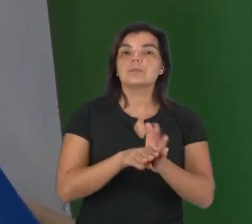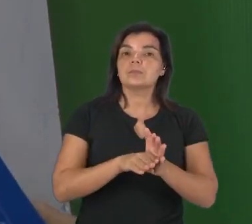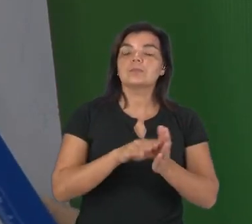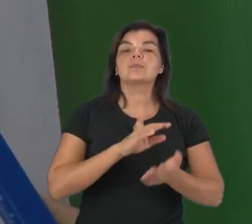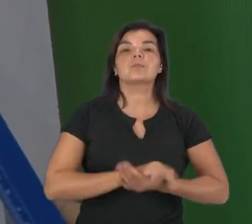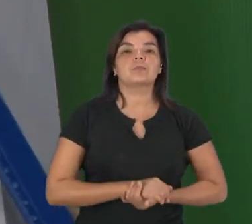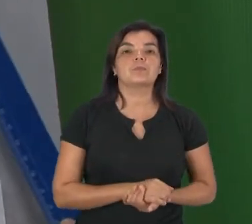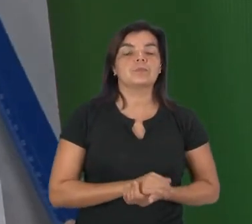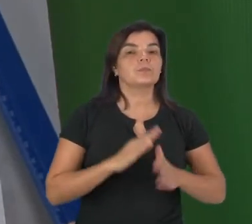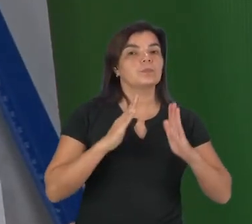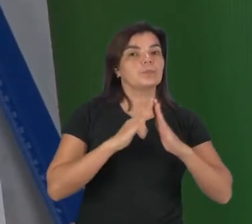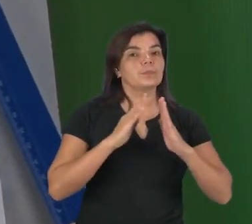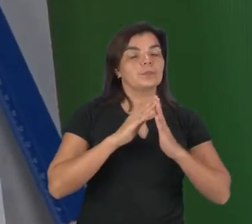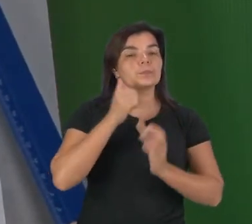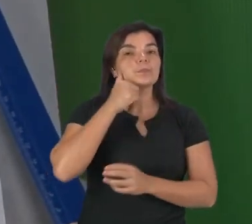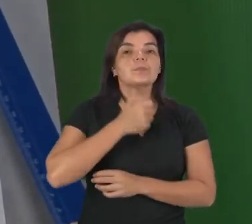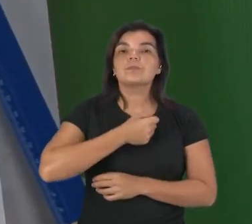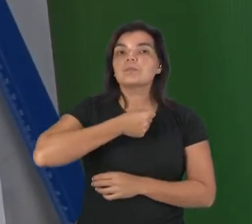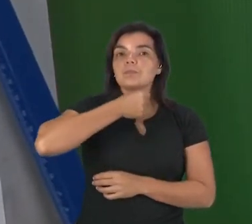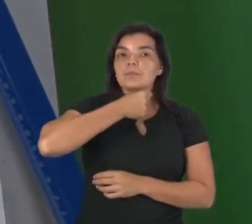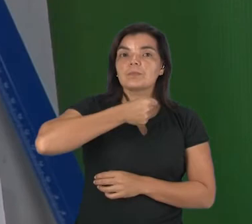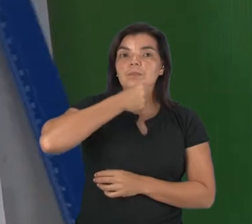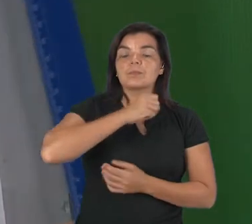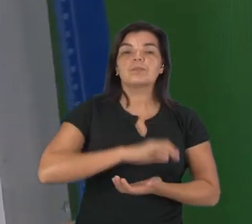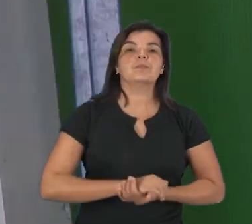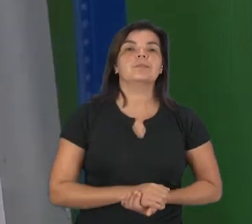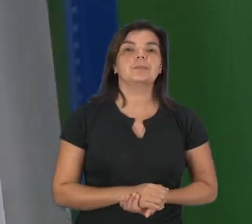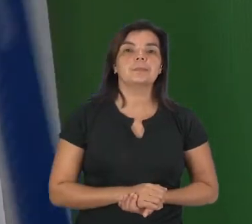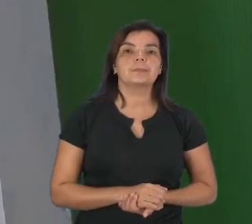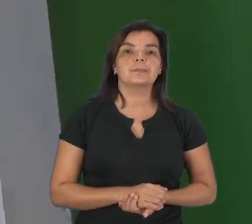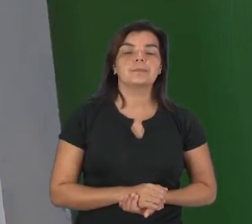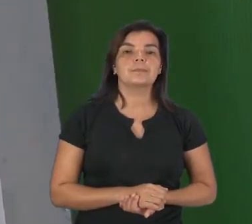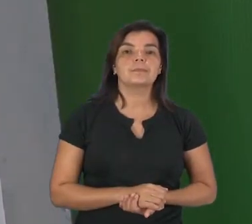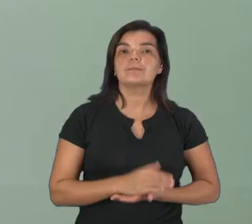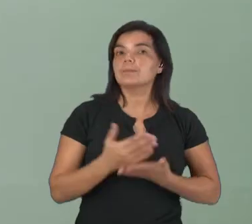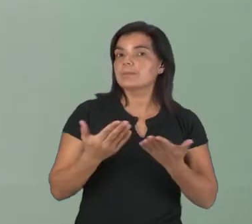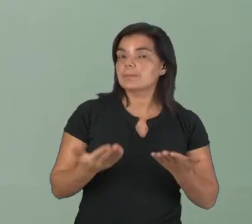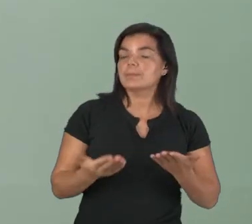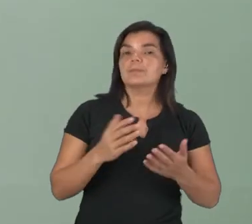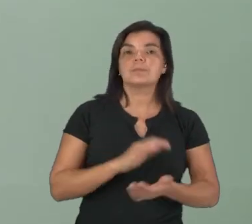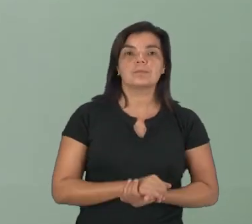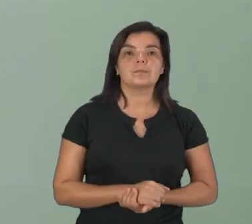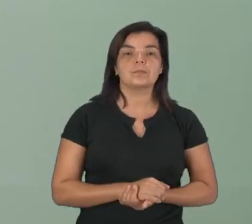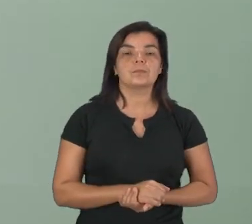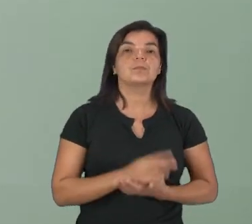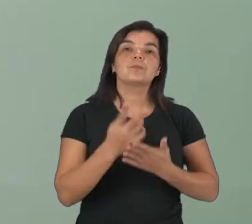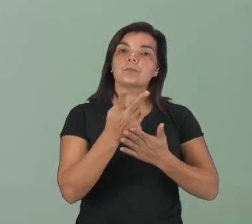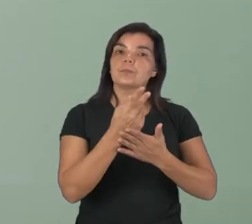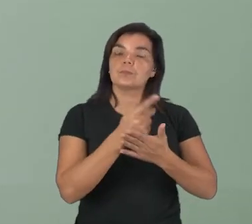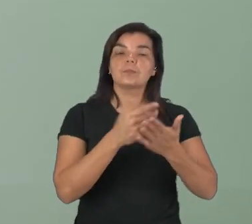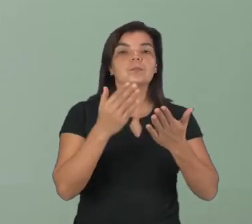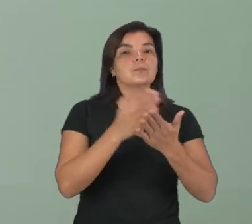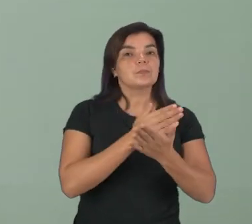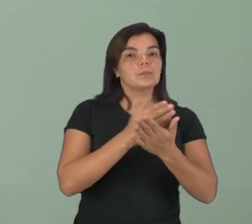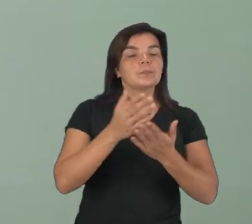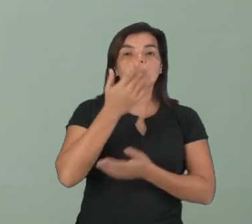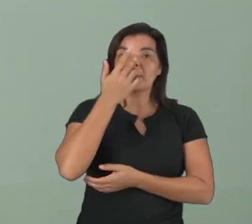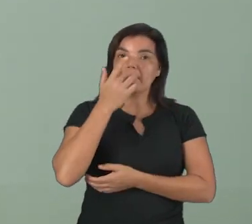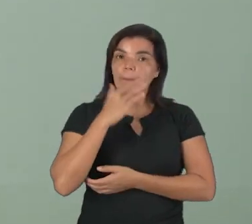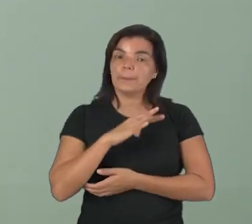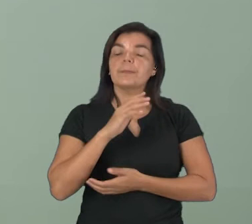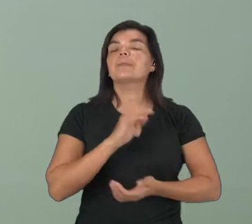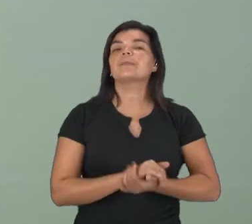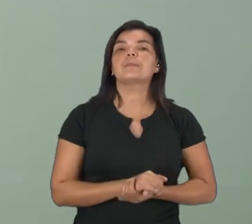chegar à casa da vovó, não é mesmo? Então, este foi o desenho de algumas crianças